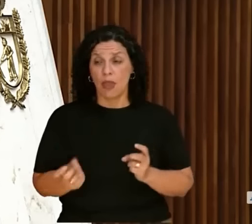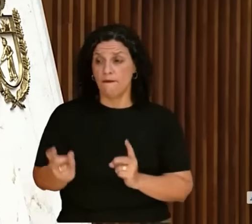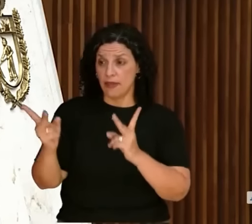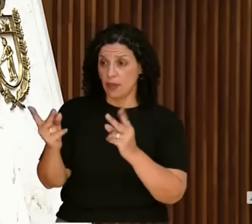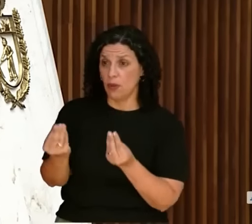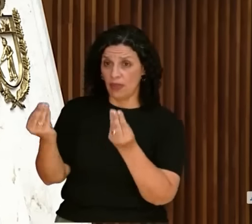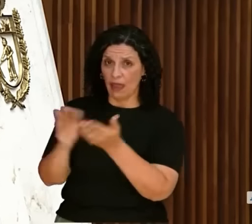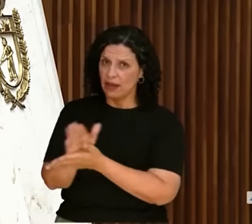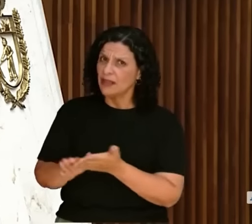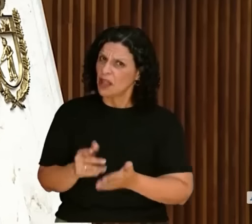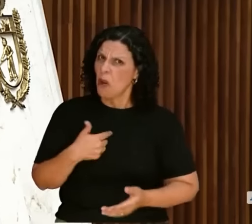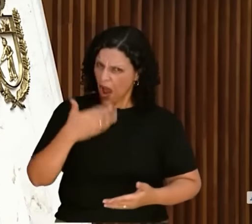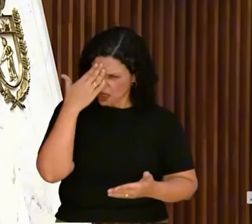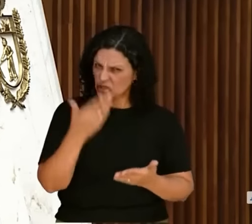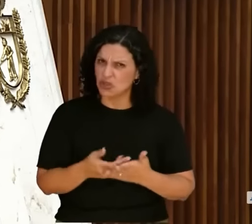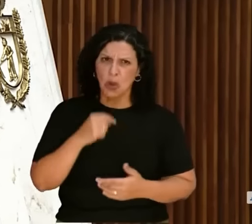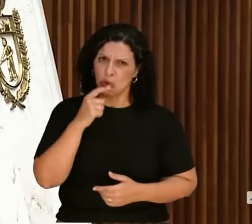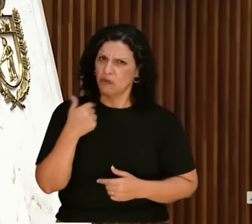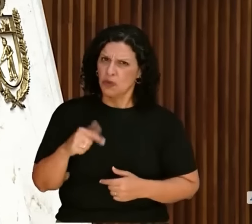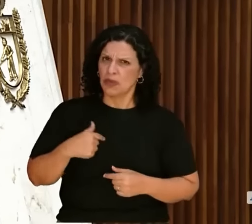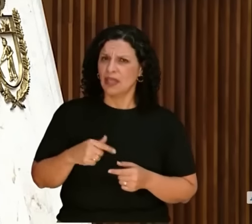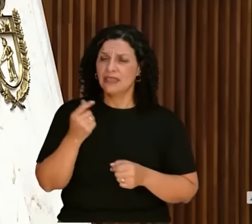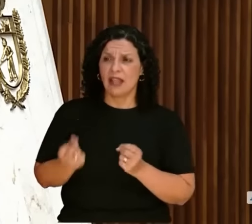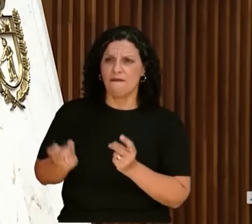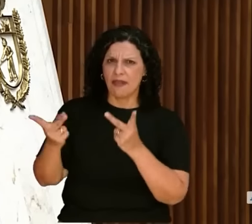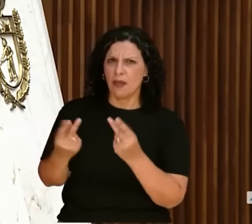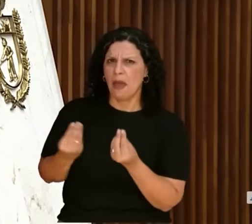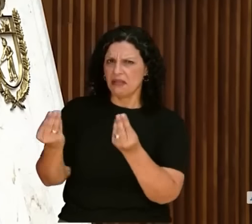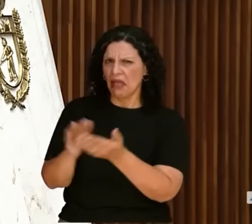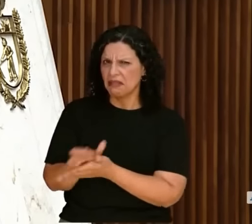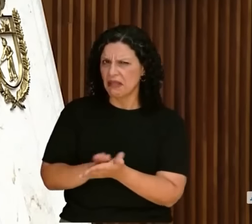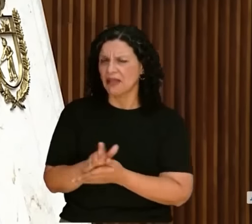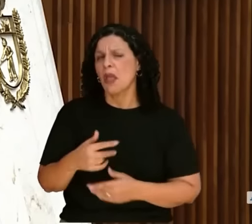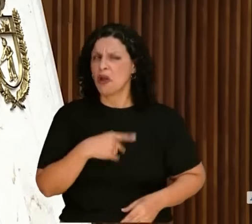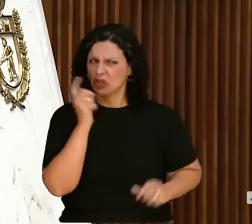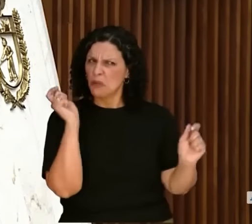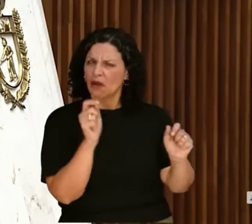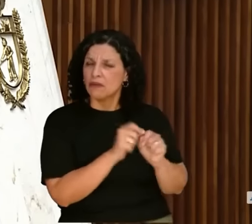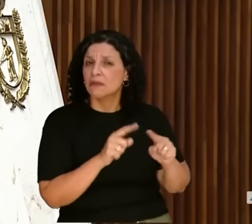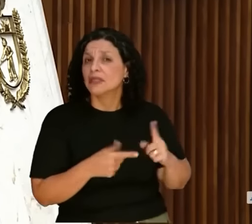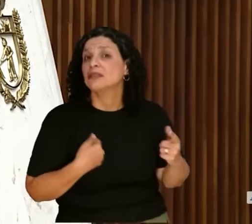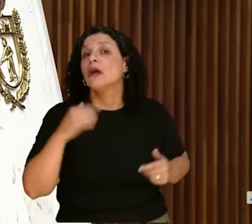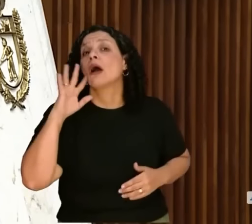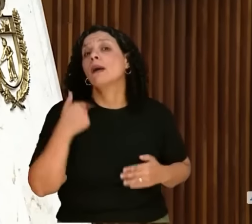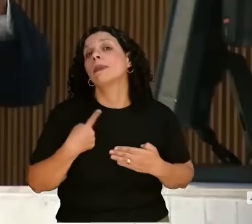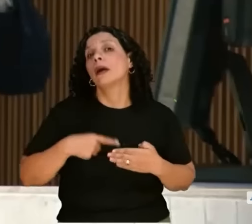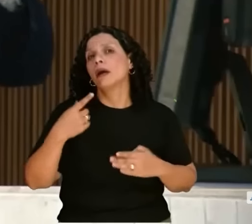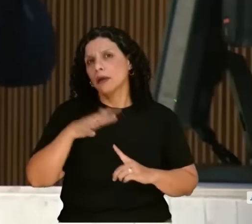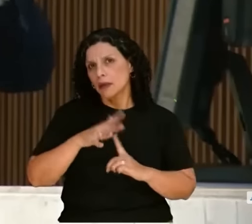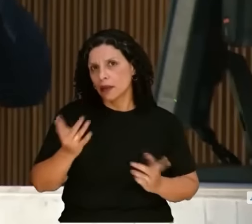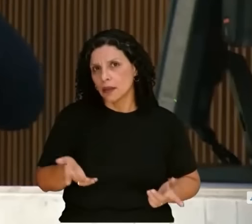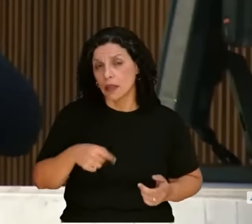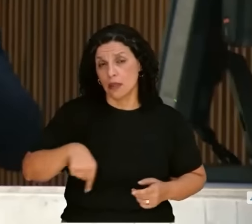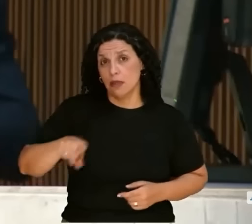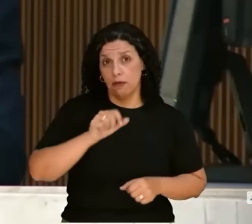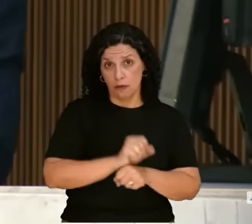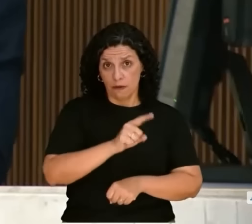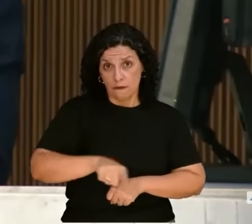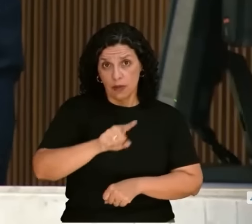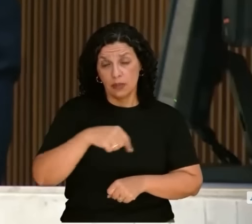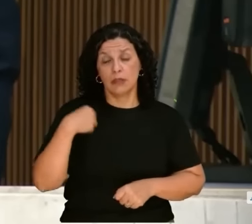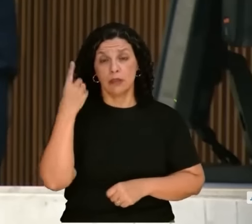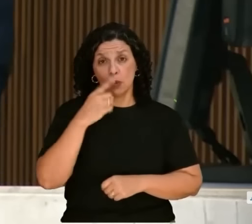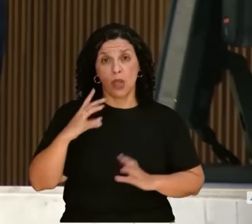entrega. Não duvido mesmo. Mas isso está acontecendo com o pedágio no Paraná. Espero que a união de força dos deputados